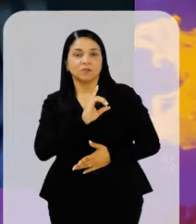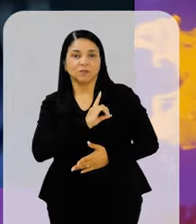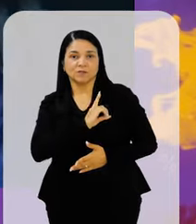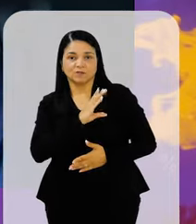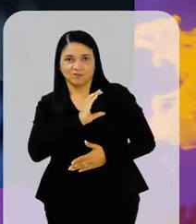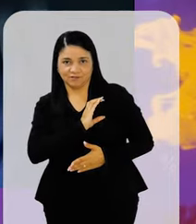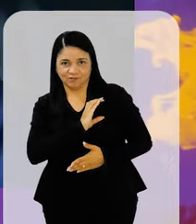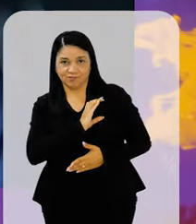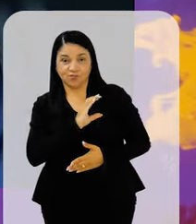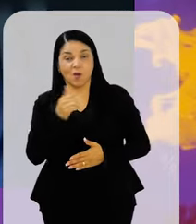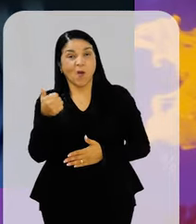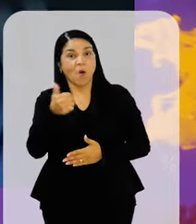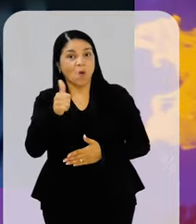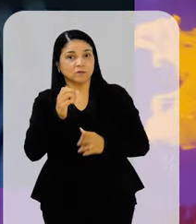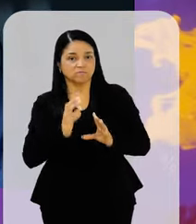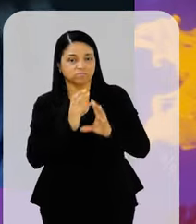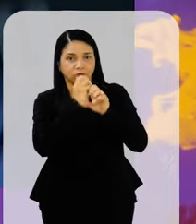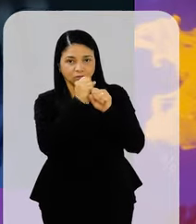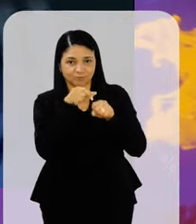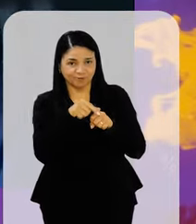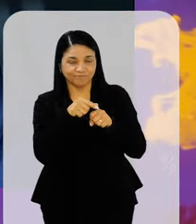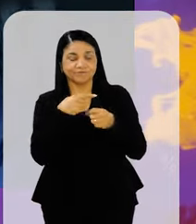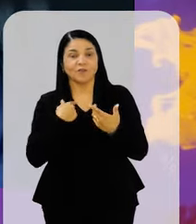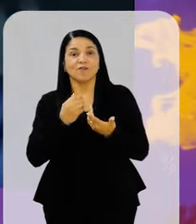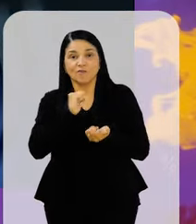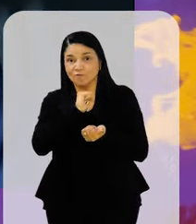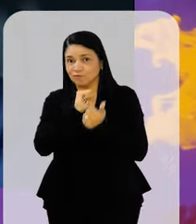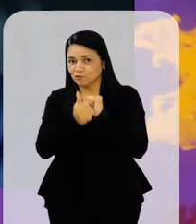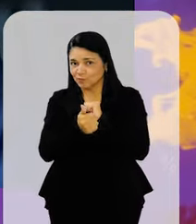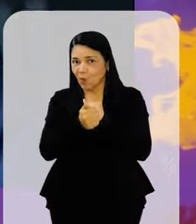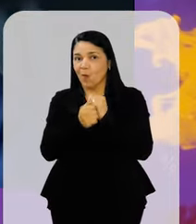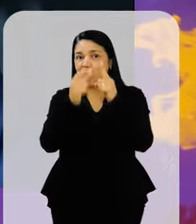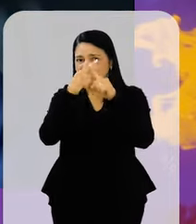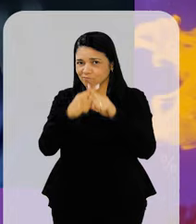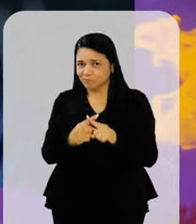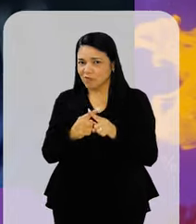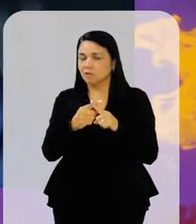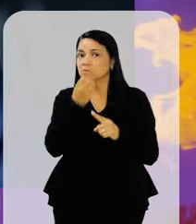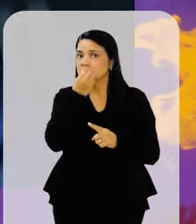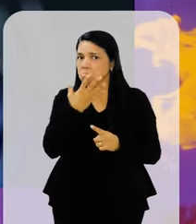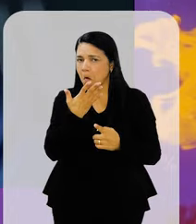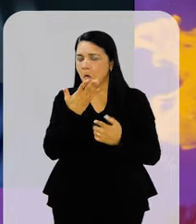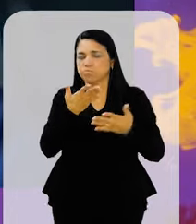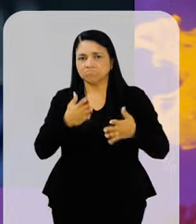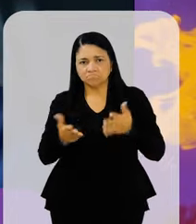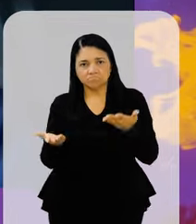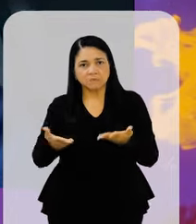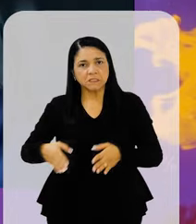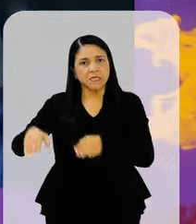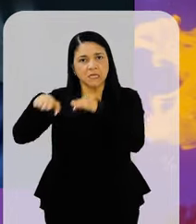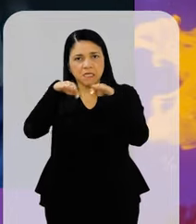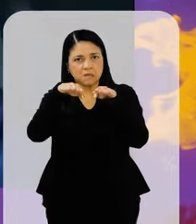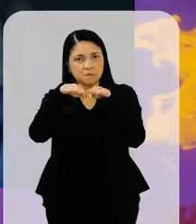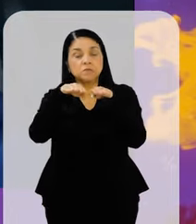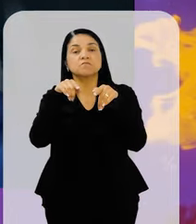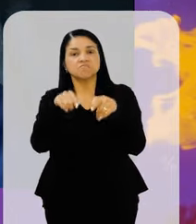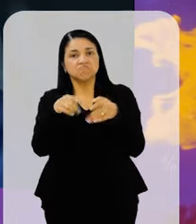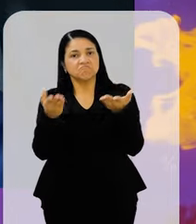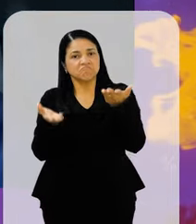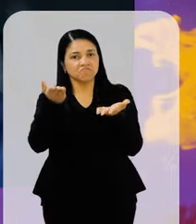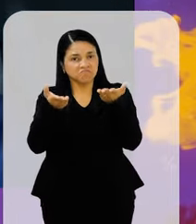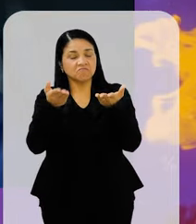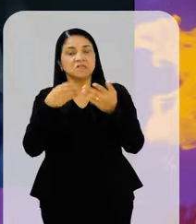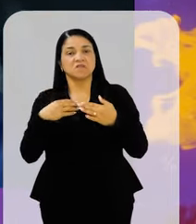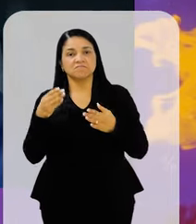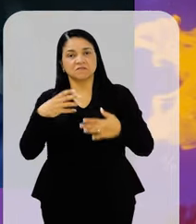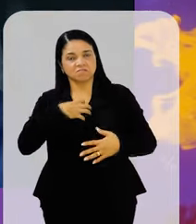pontos, para você ver que futebol não tem muita lógica, mas o campeonato tem um bom nível e a gente está bem feliz de estar participando aí ativamente